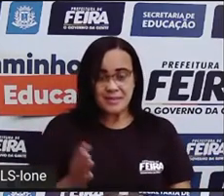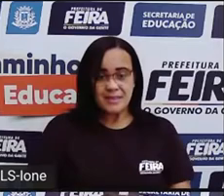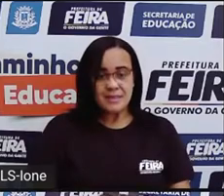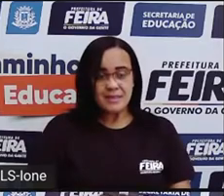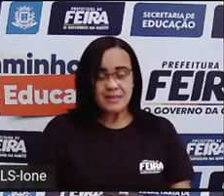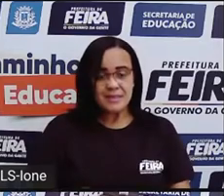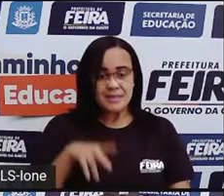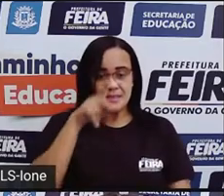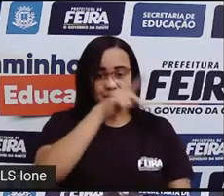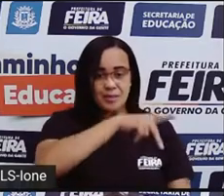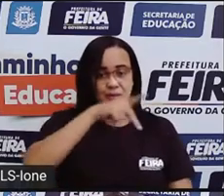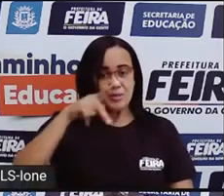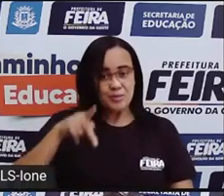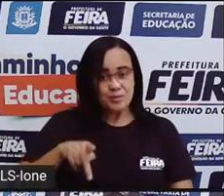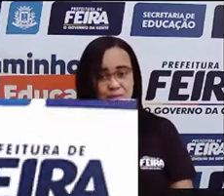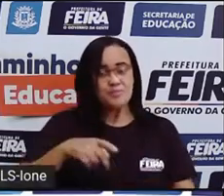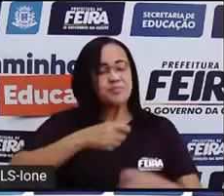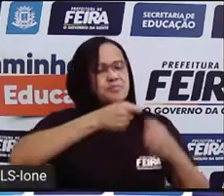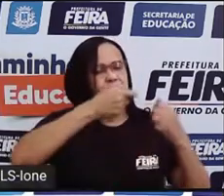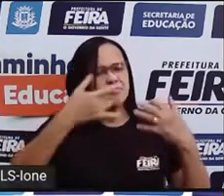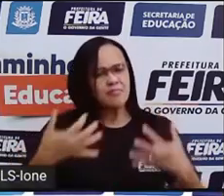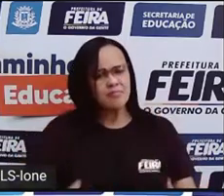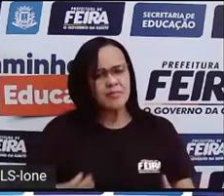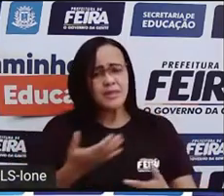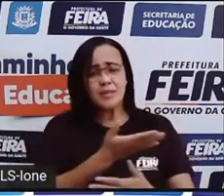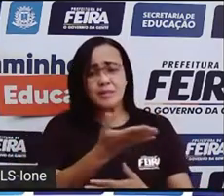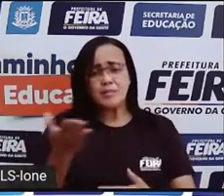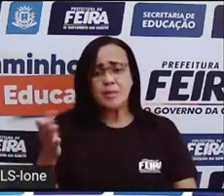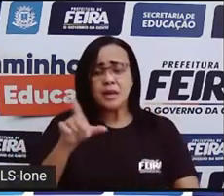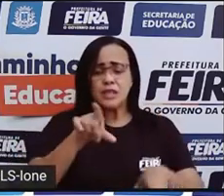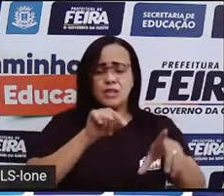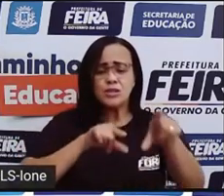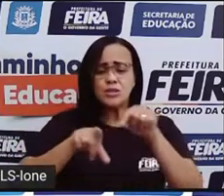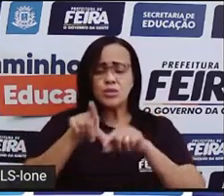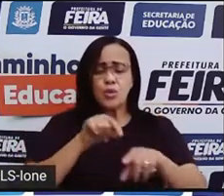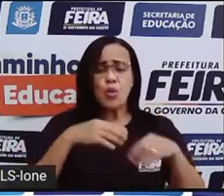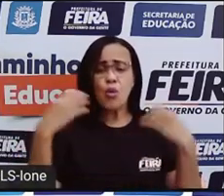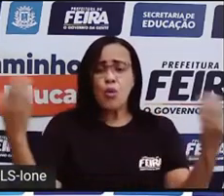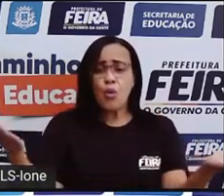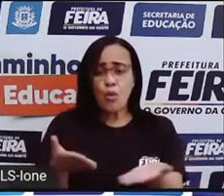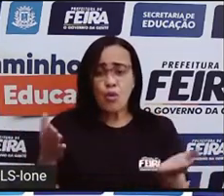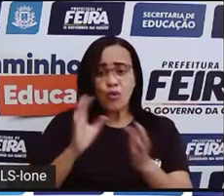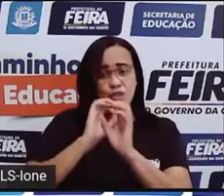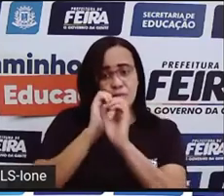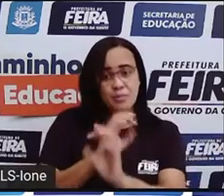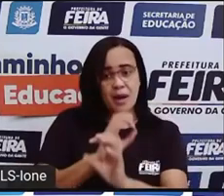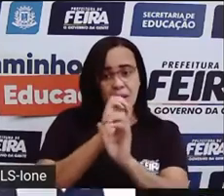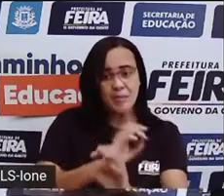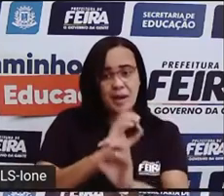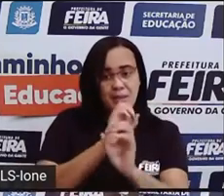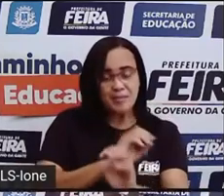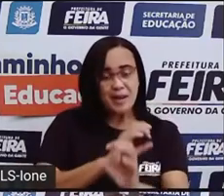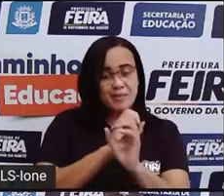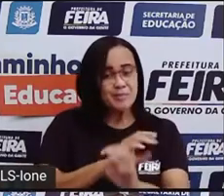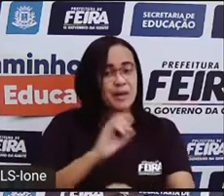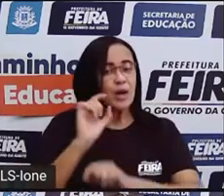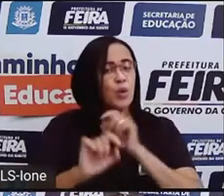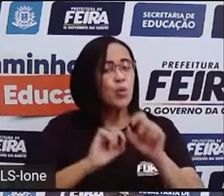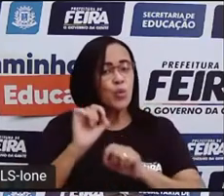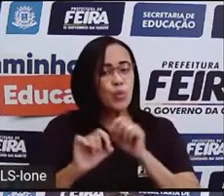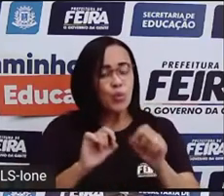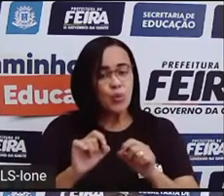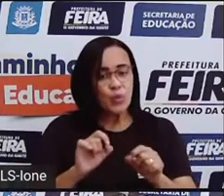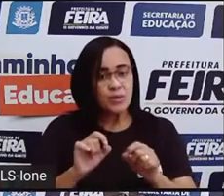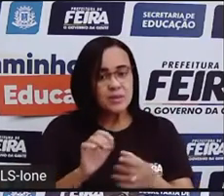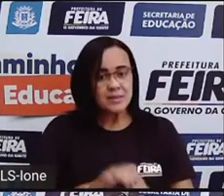Prodeia, conta pra gente o que é que você escolheu ensinar pra gente hoje. Então, hoje eu vou estar compartilhando